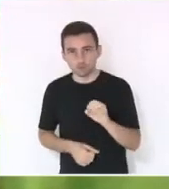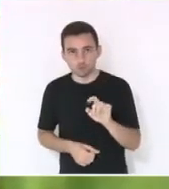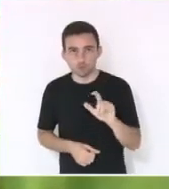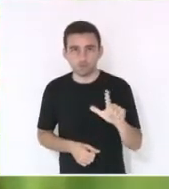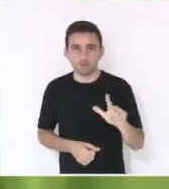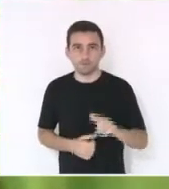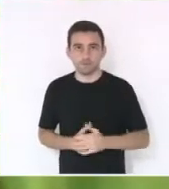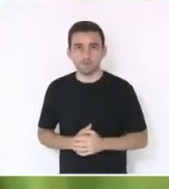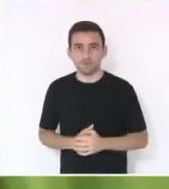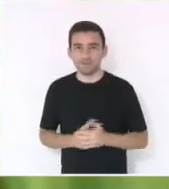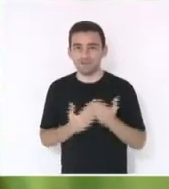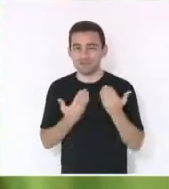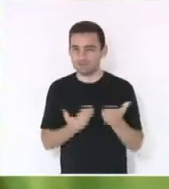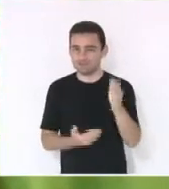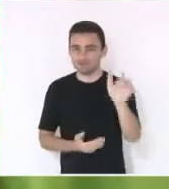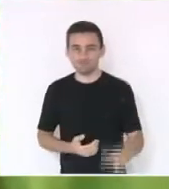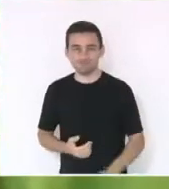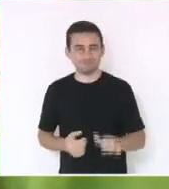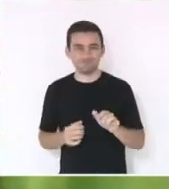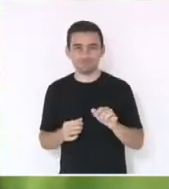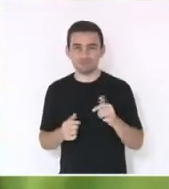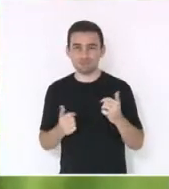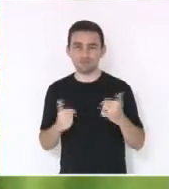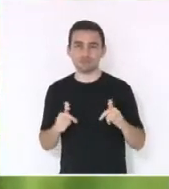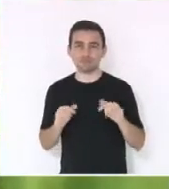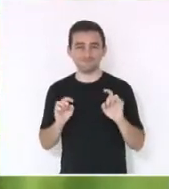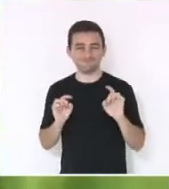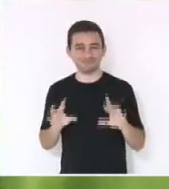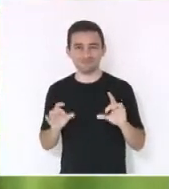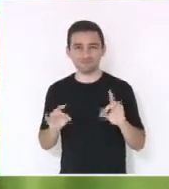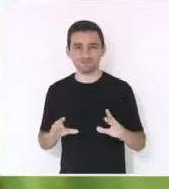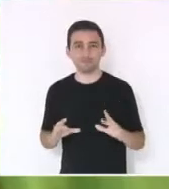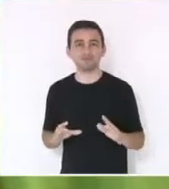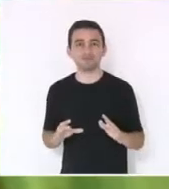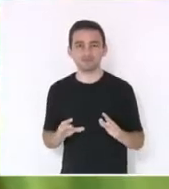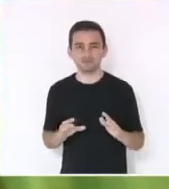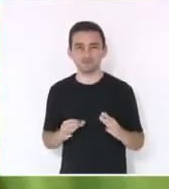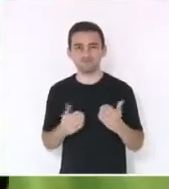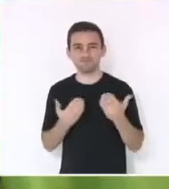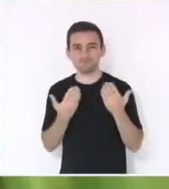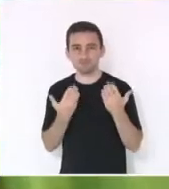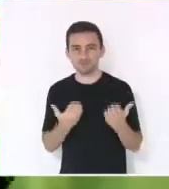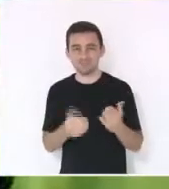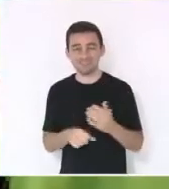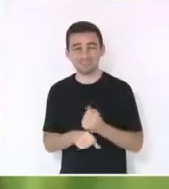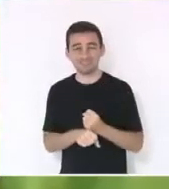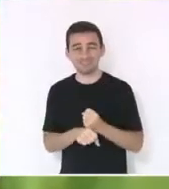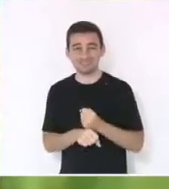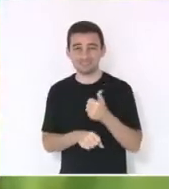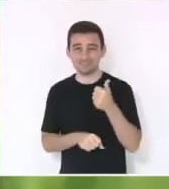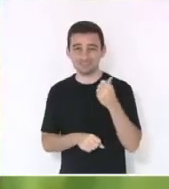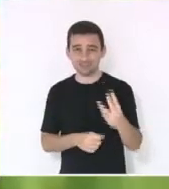faz um trabalho muito importante. Durante 13 anos da sua vida, se dedica